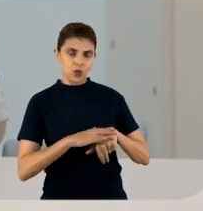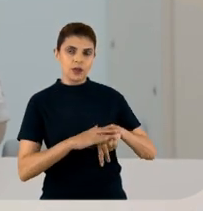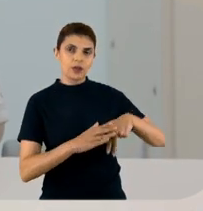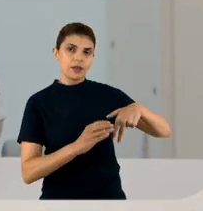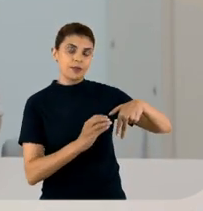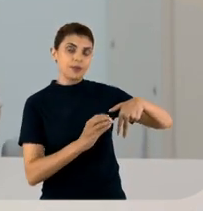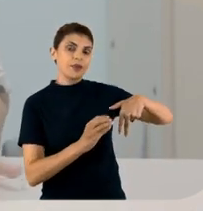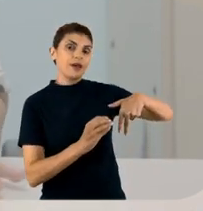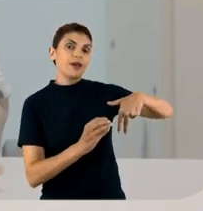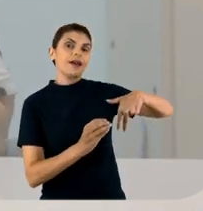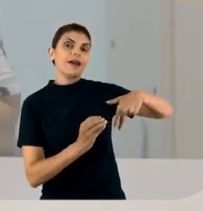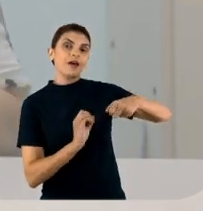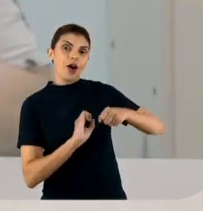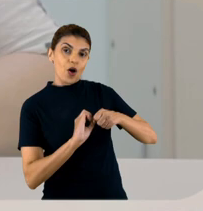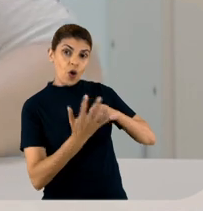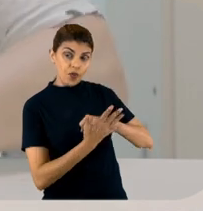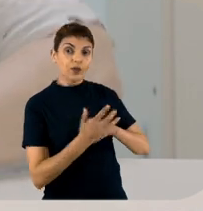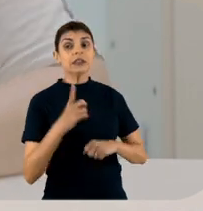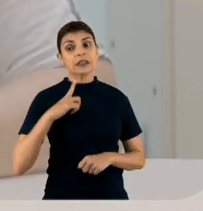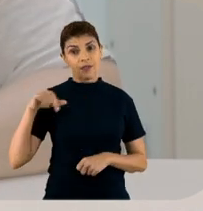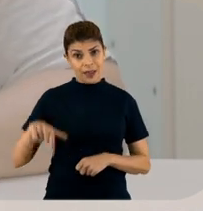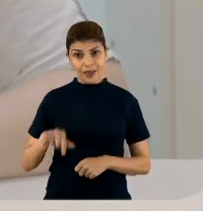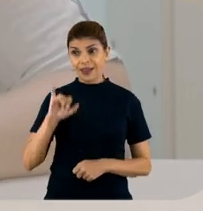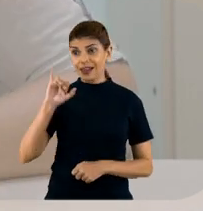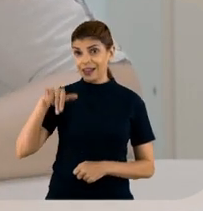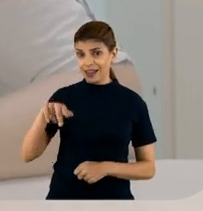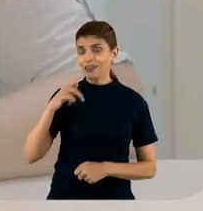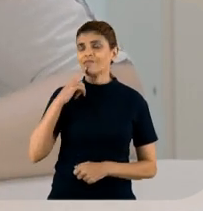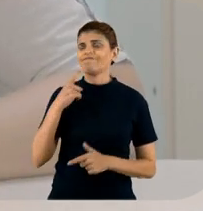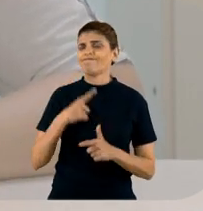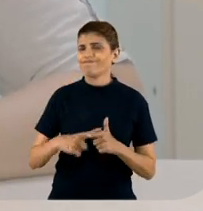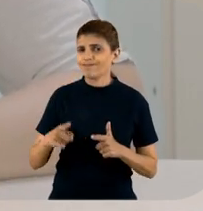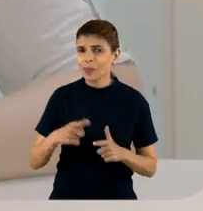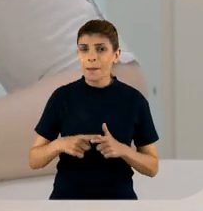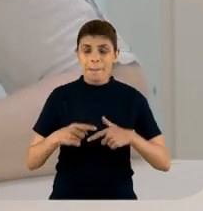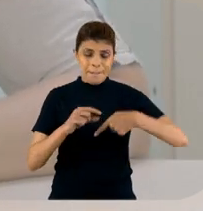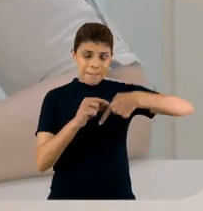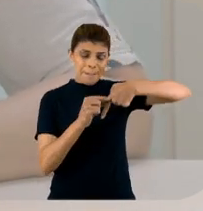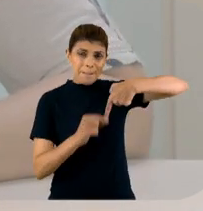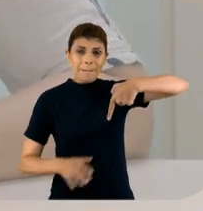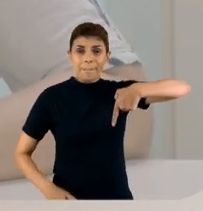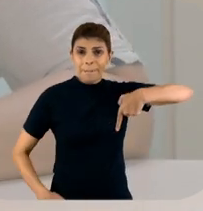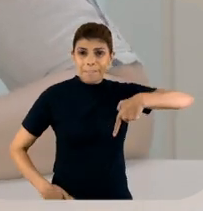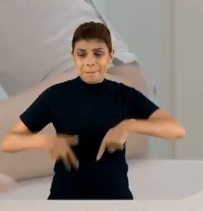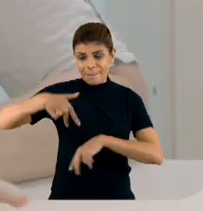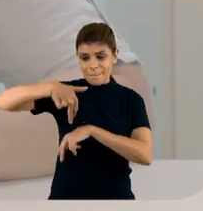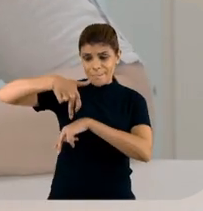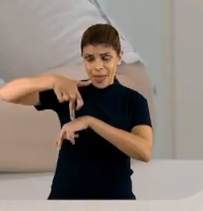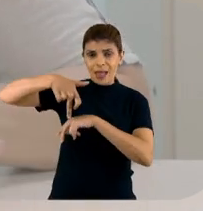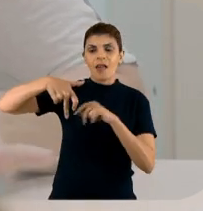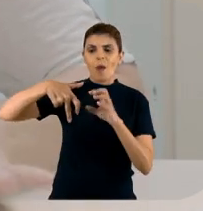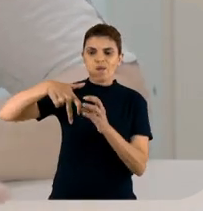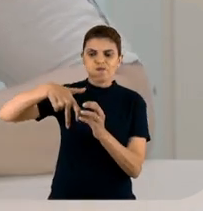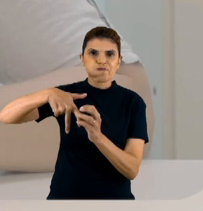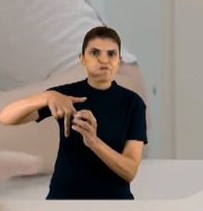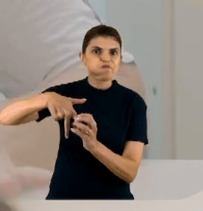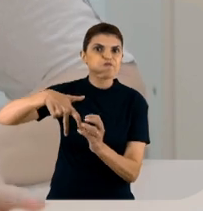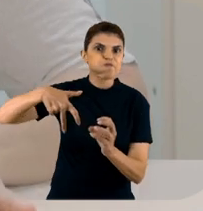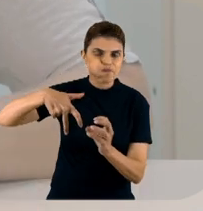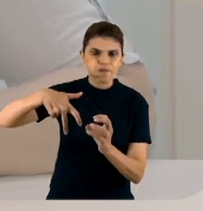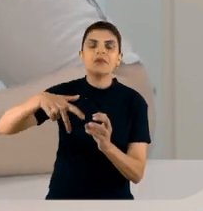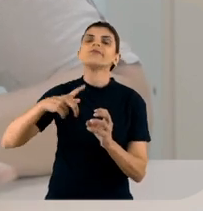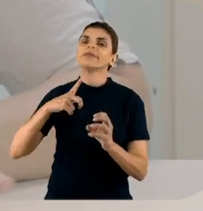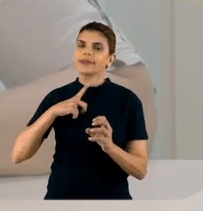tem realmente trombose aqui no in mesmo a gente teve uma paciente com uma trombose muito extensa em toda a perna Então existe realmente algum fenômeno